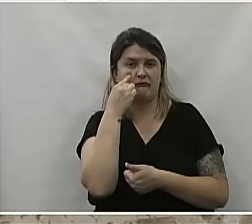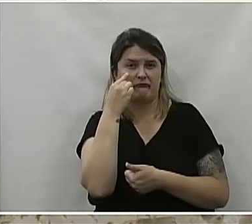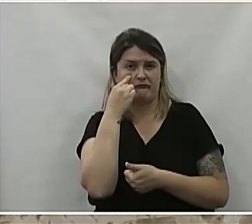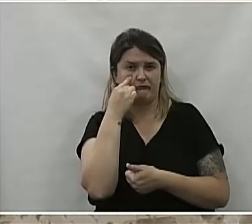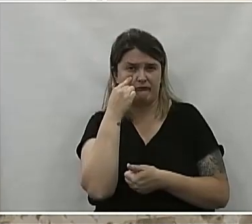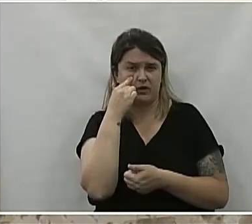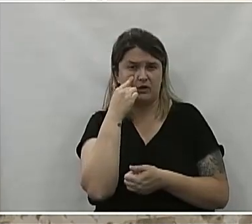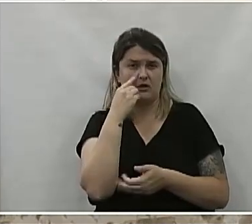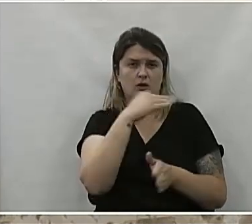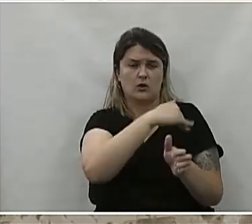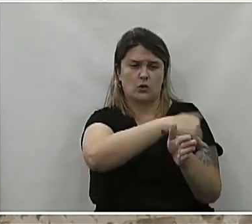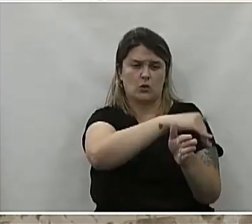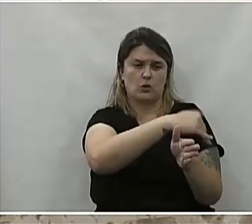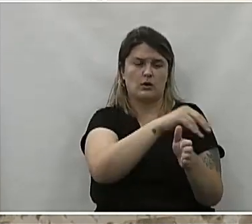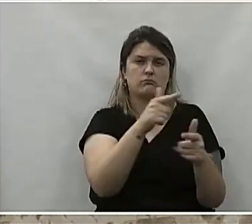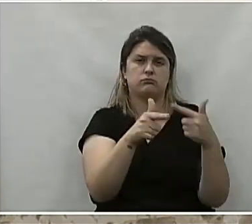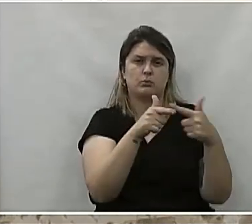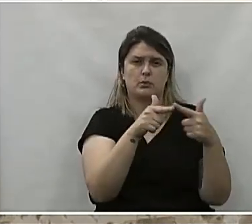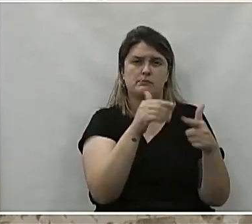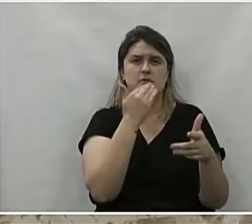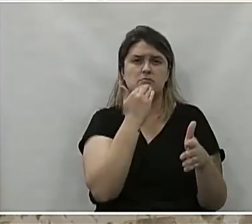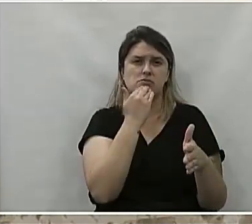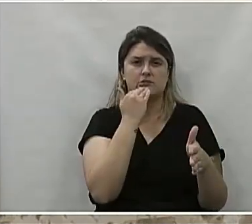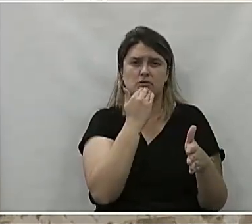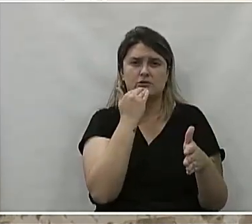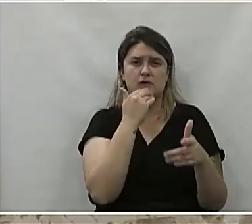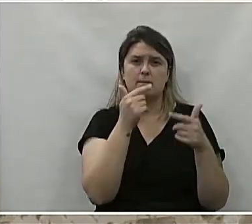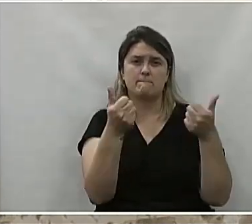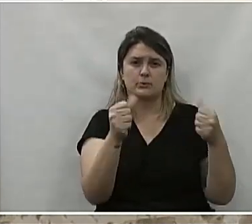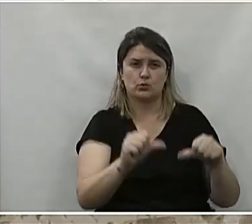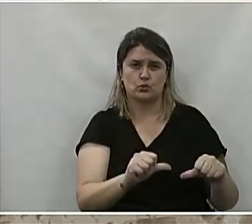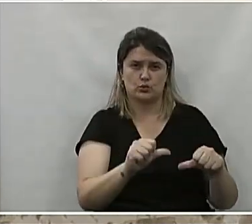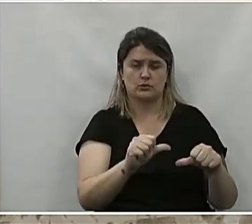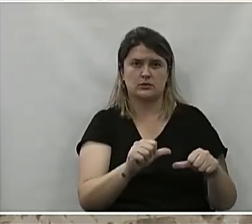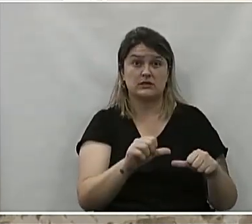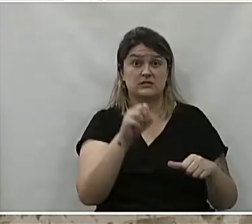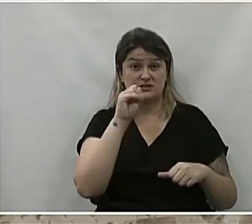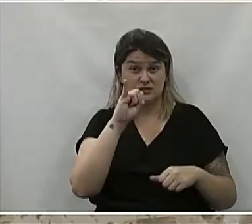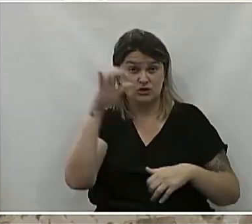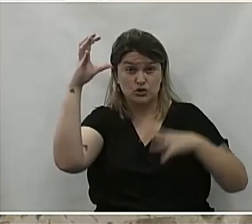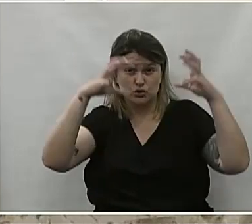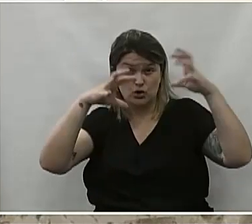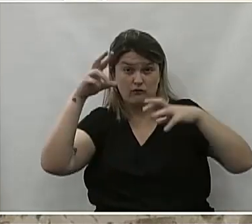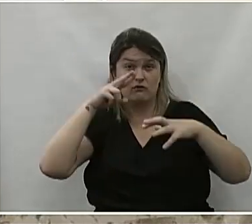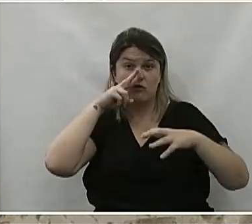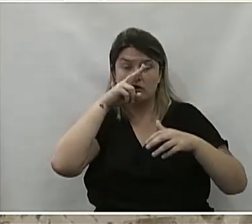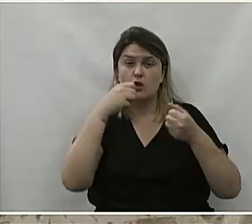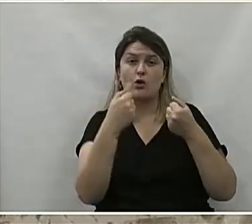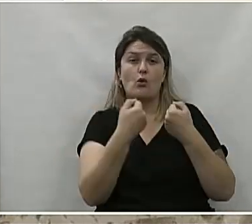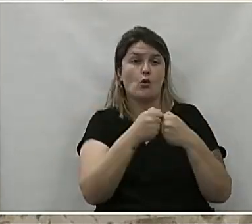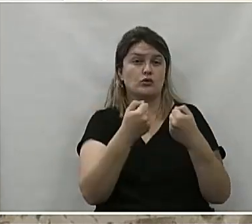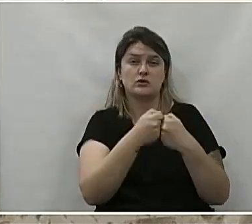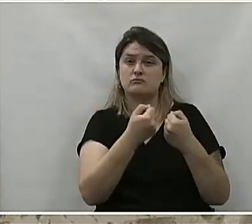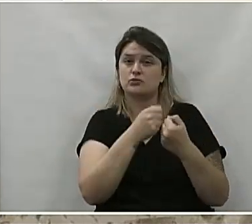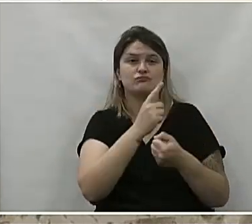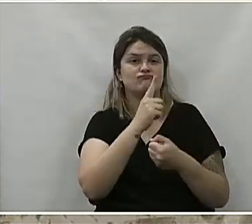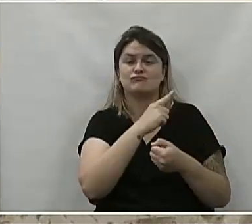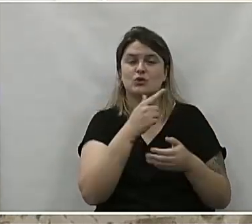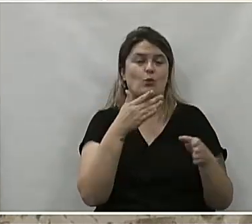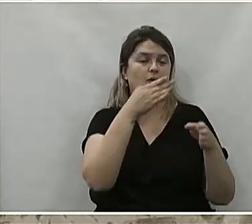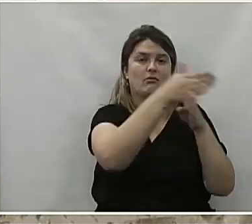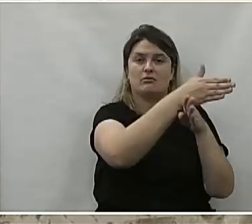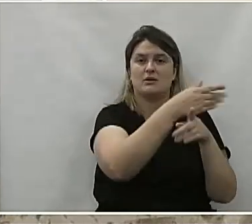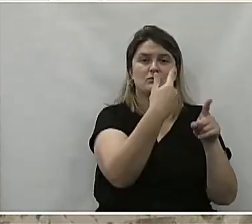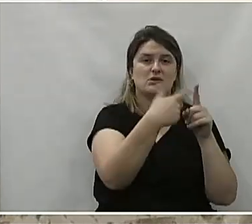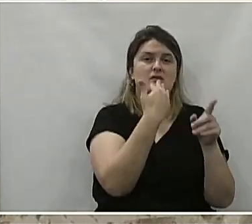vai ver Como é que está A situação daquela estrada Amanhã depois Se chover O ônibus Se entrar Não sai Por causa do